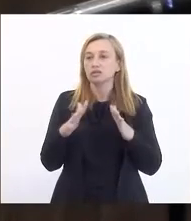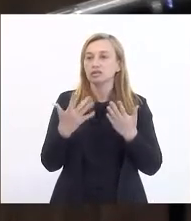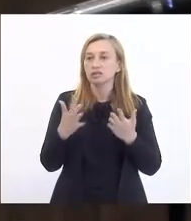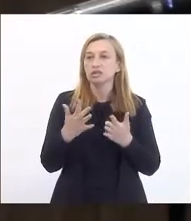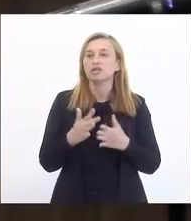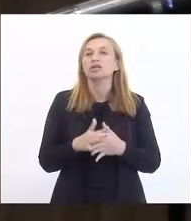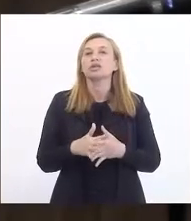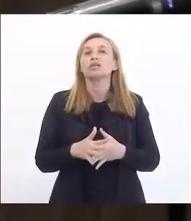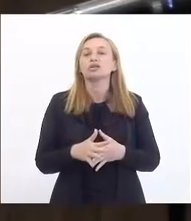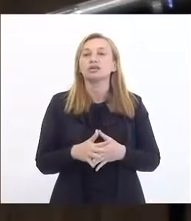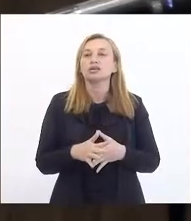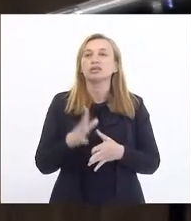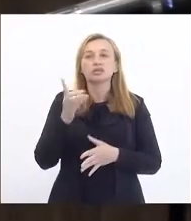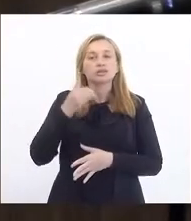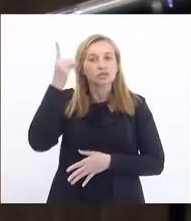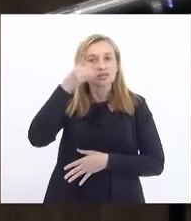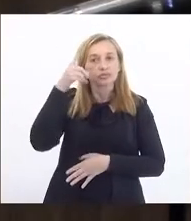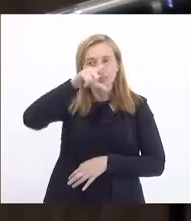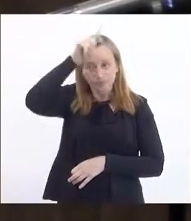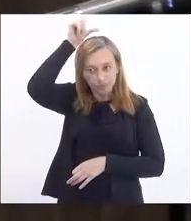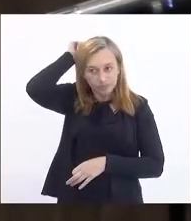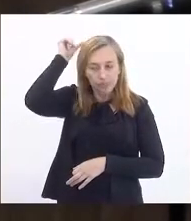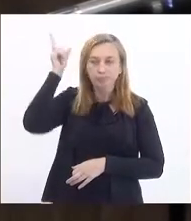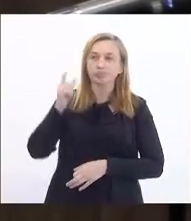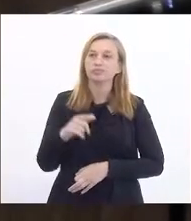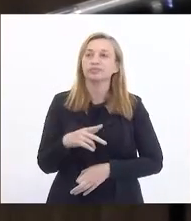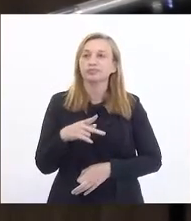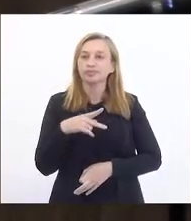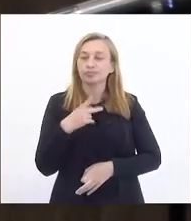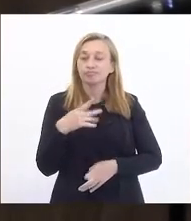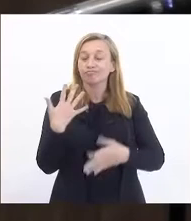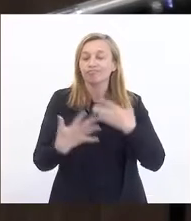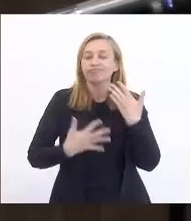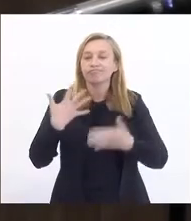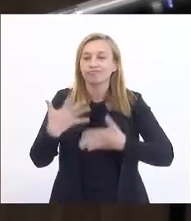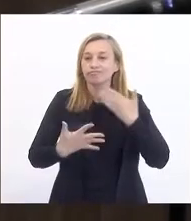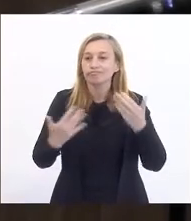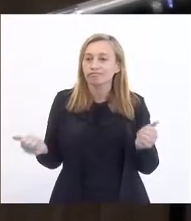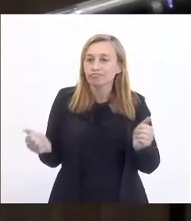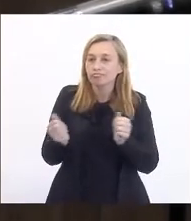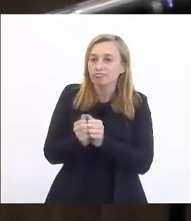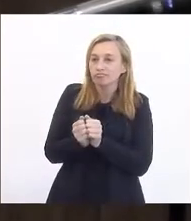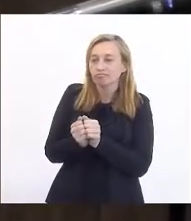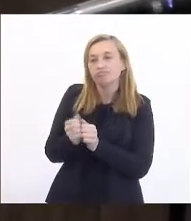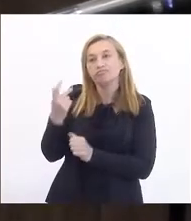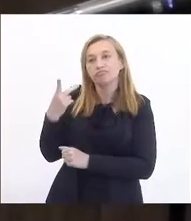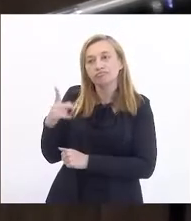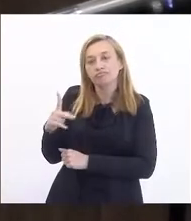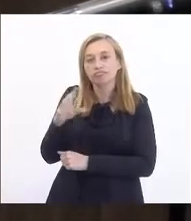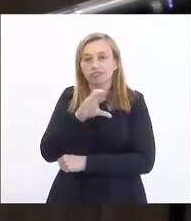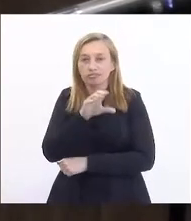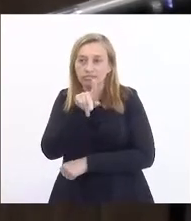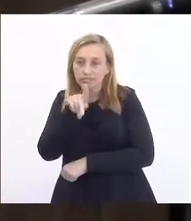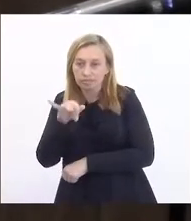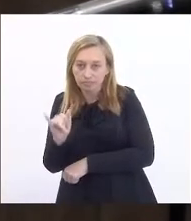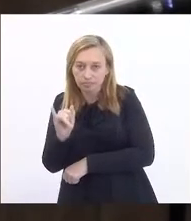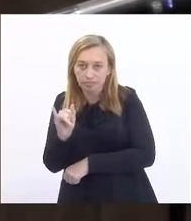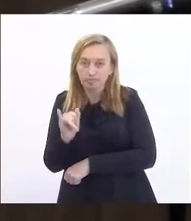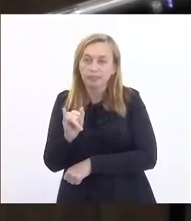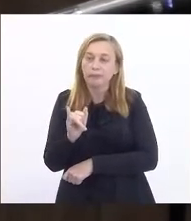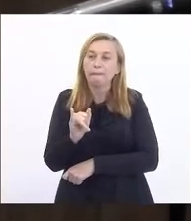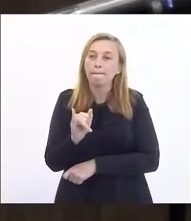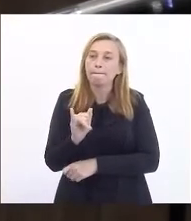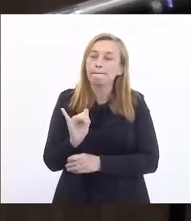dirigido aqui ao deputado Luz Paulo para dizer que foi uma alegria estar ao seu lado na CPI que apurou